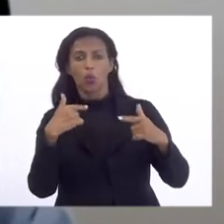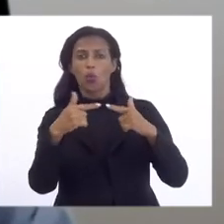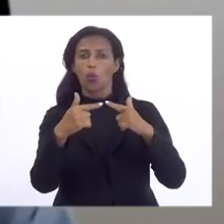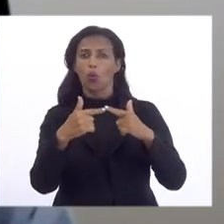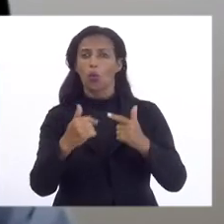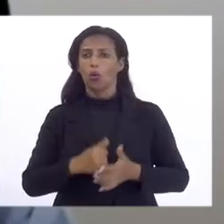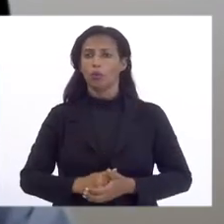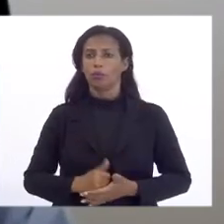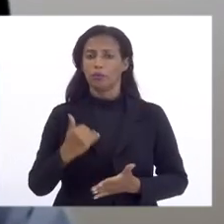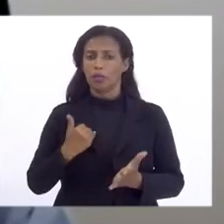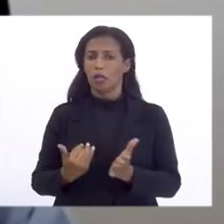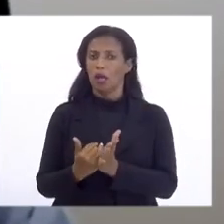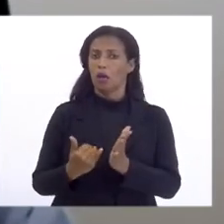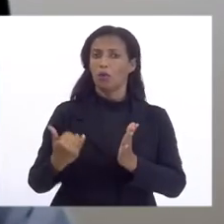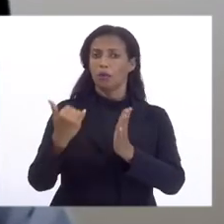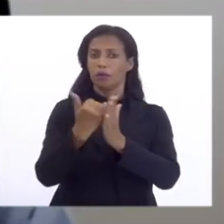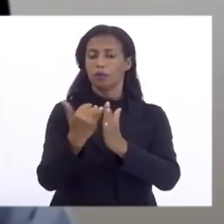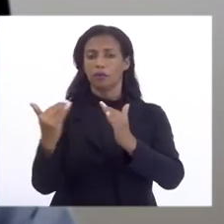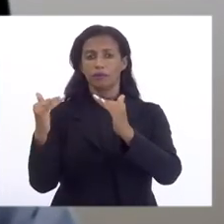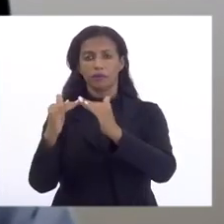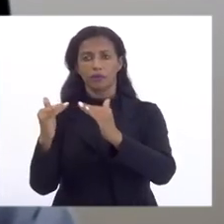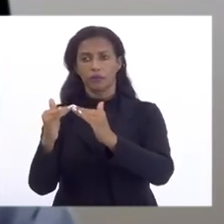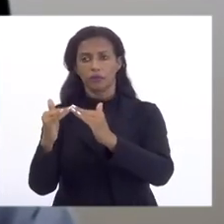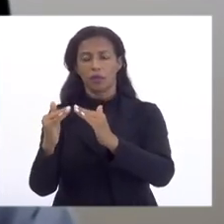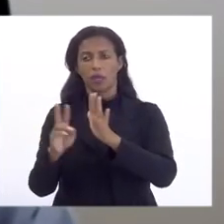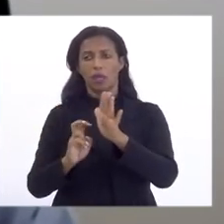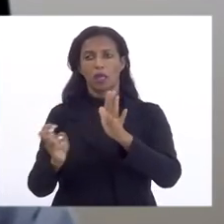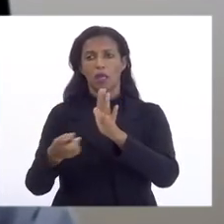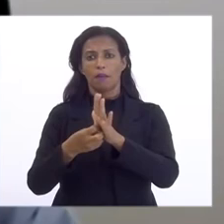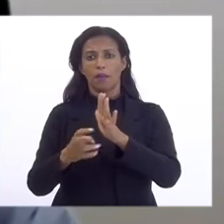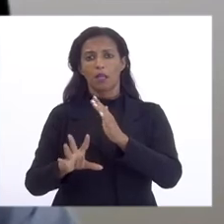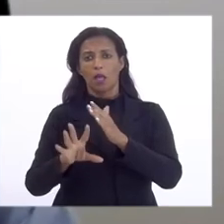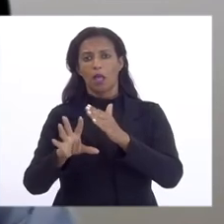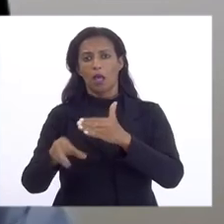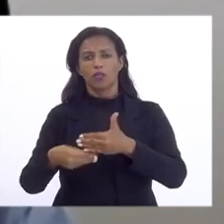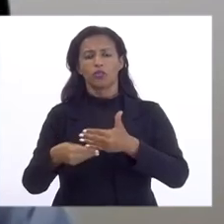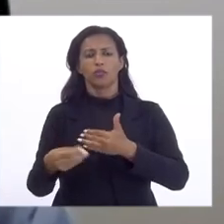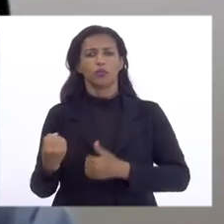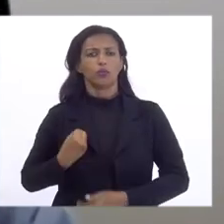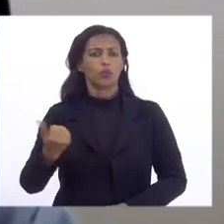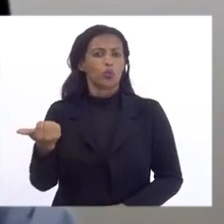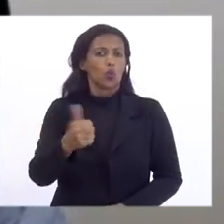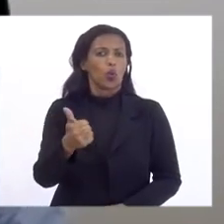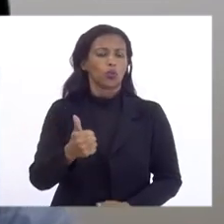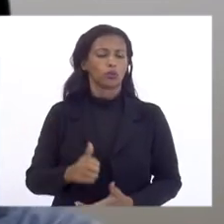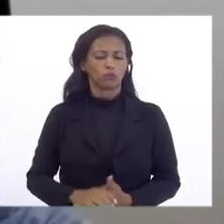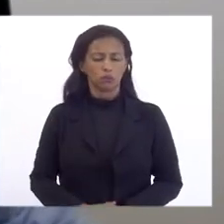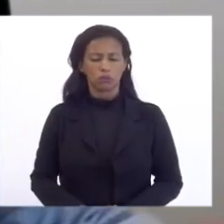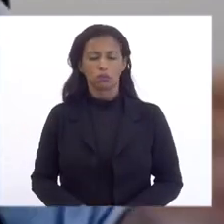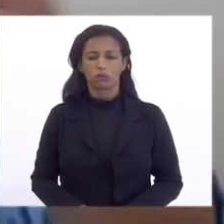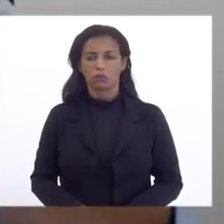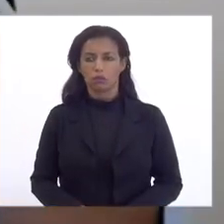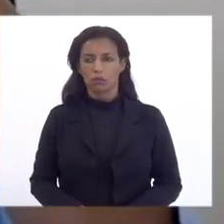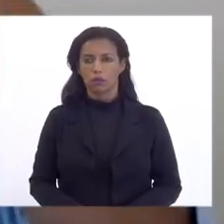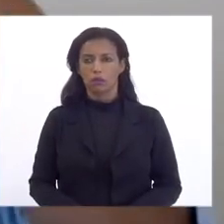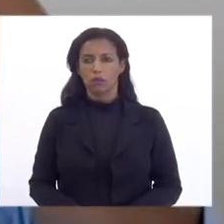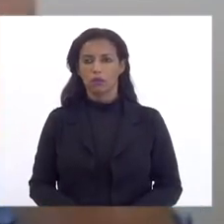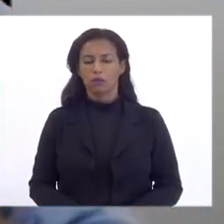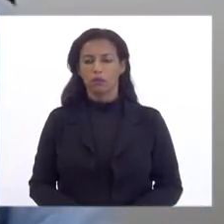apenas acrescentar o voto favorável à emenda aditiva número 11, por isso que eu divergi do relator. Senhor